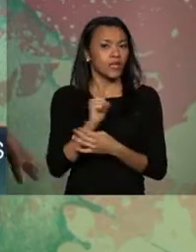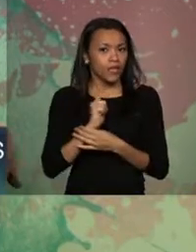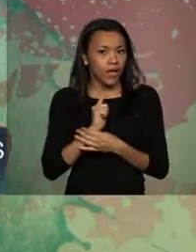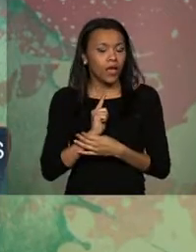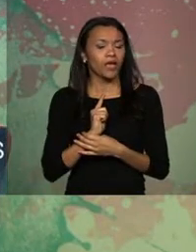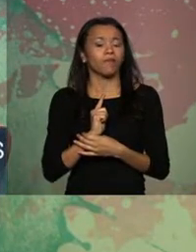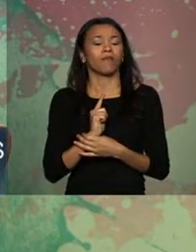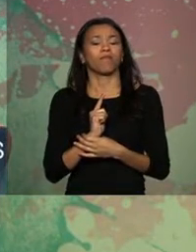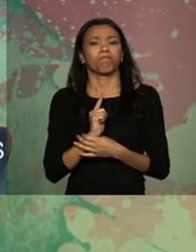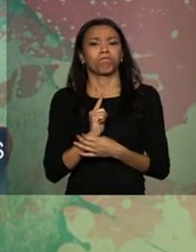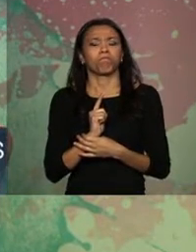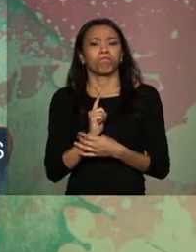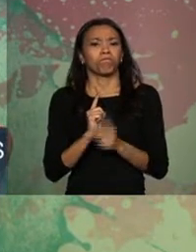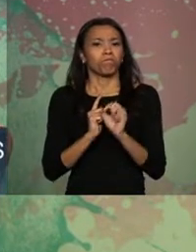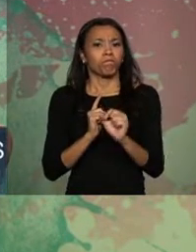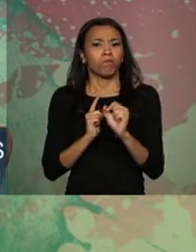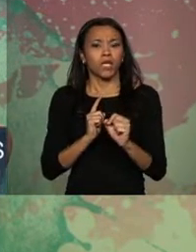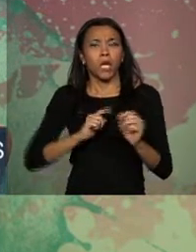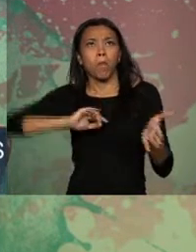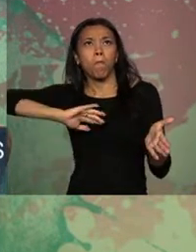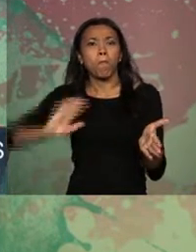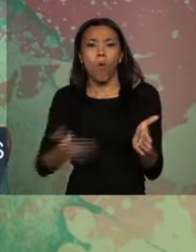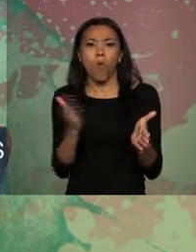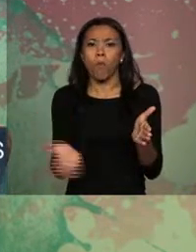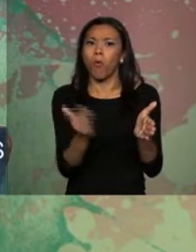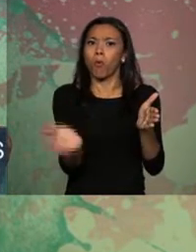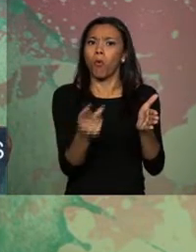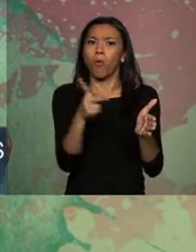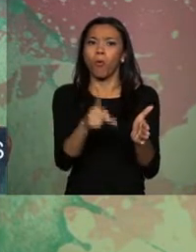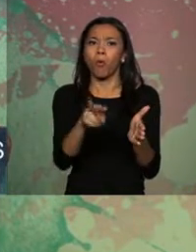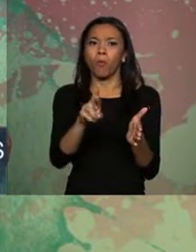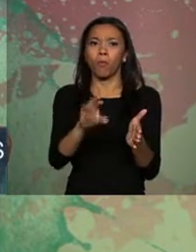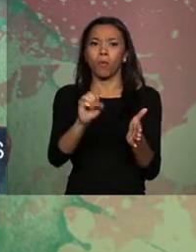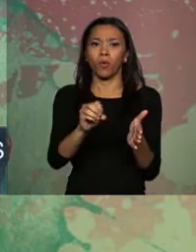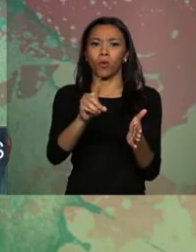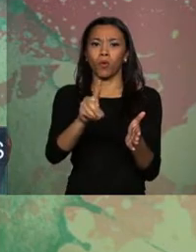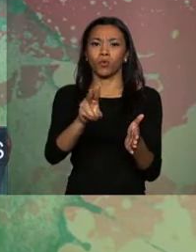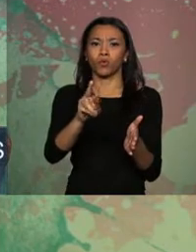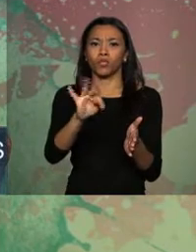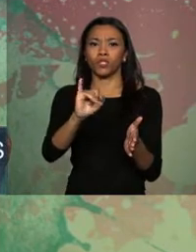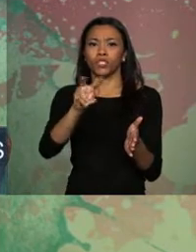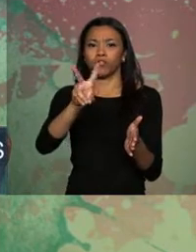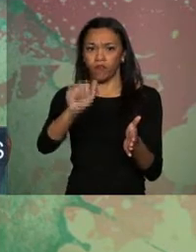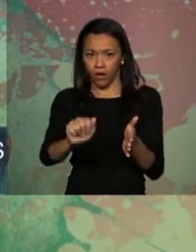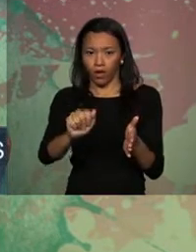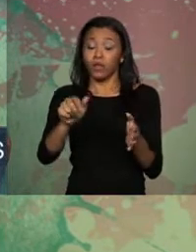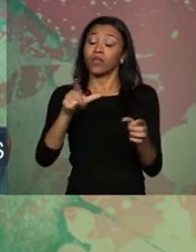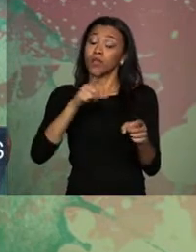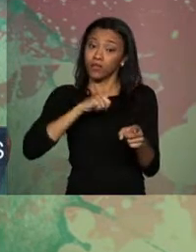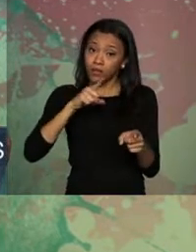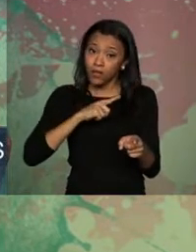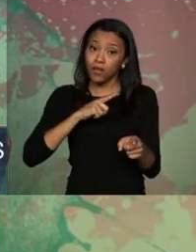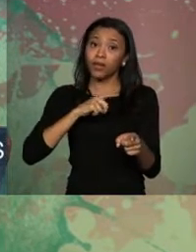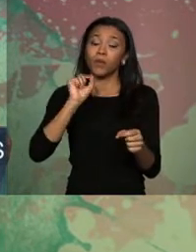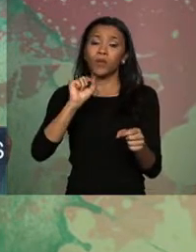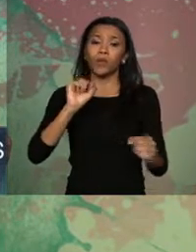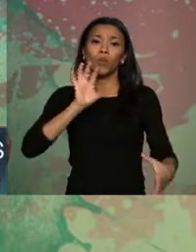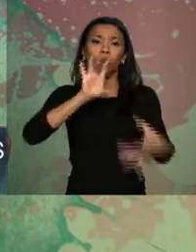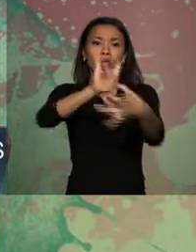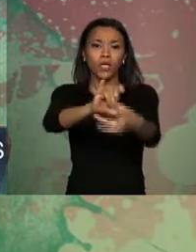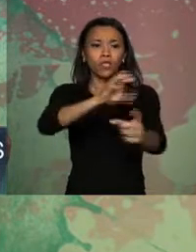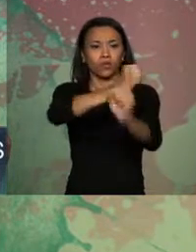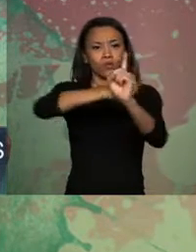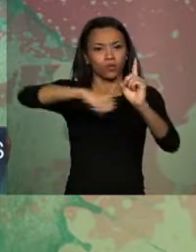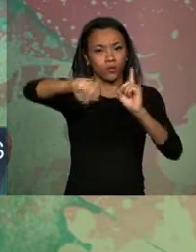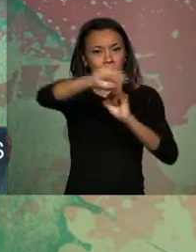maior capacidade produtiva, mas também que tenha um tecido social e político